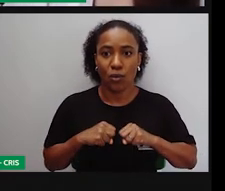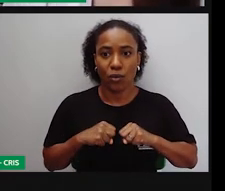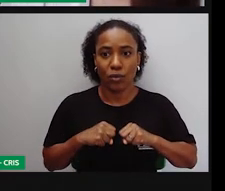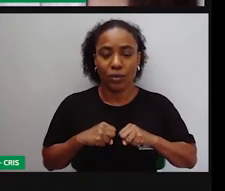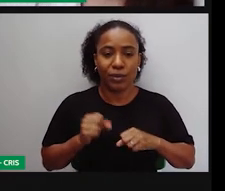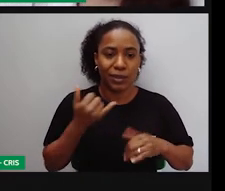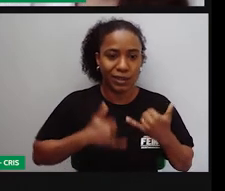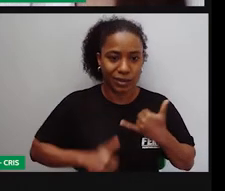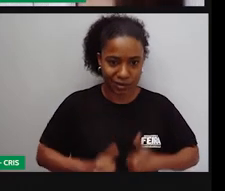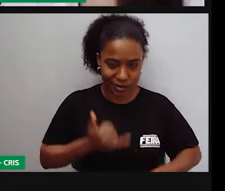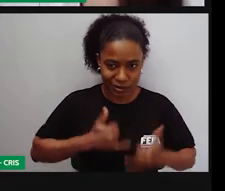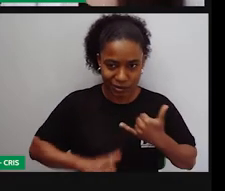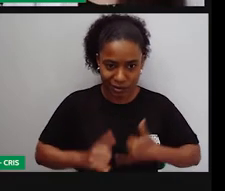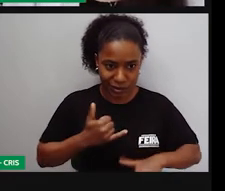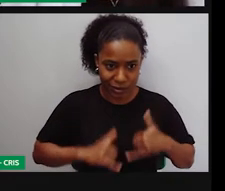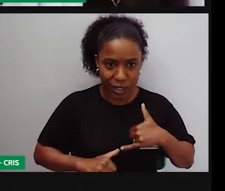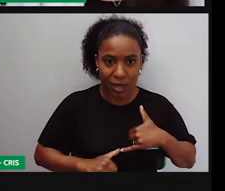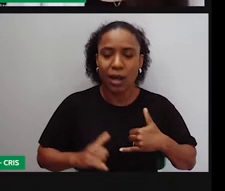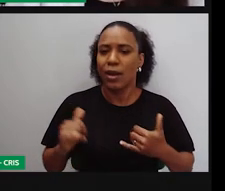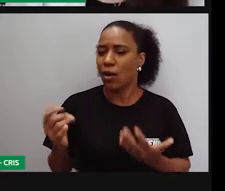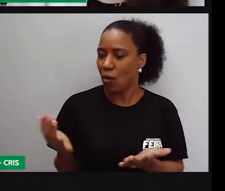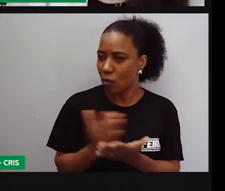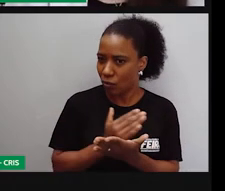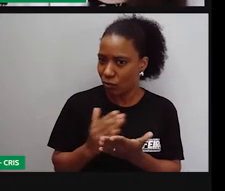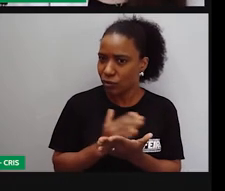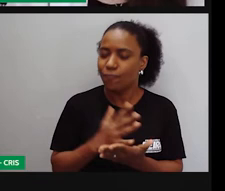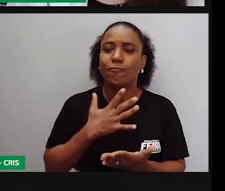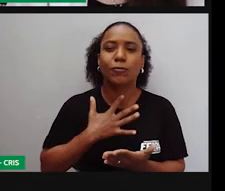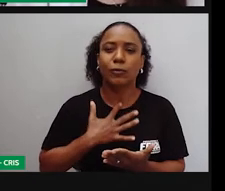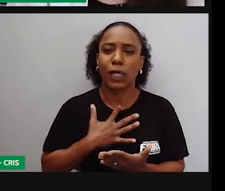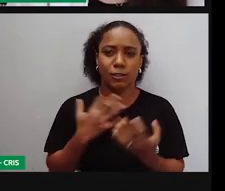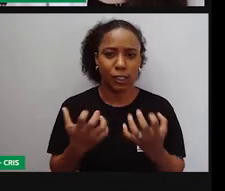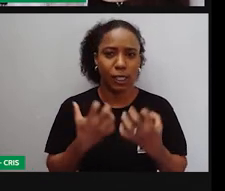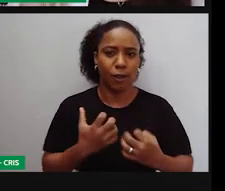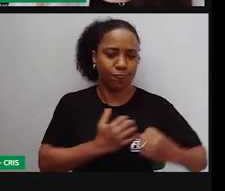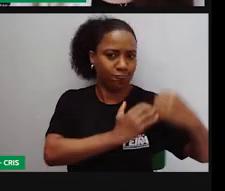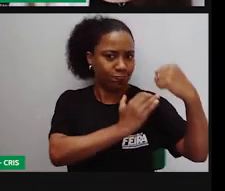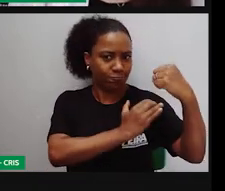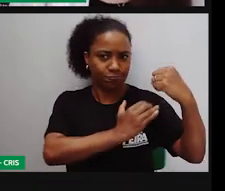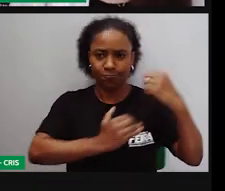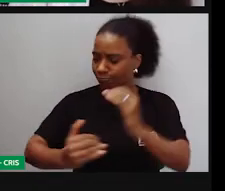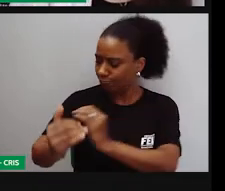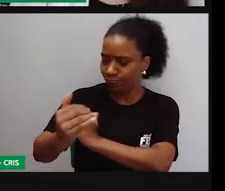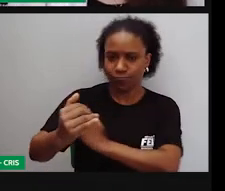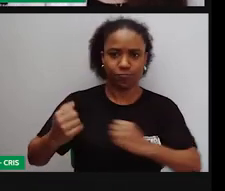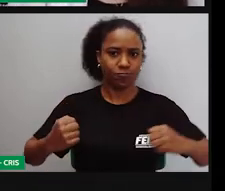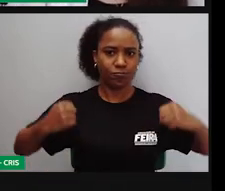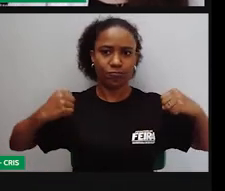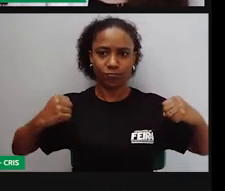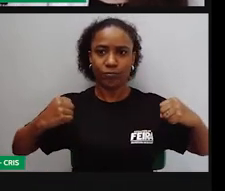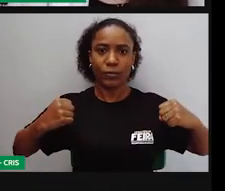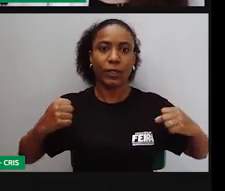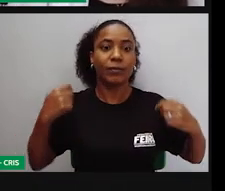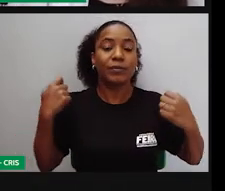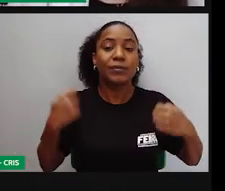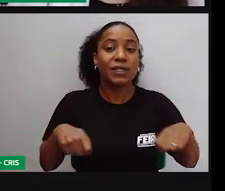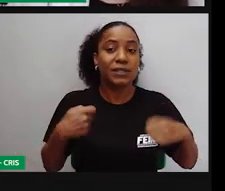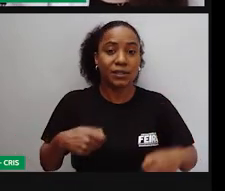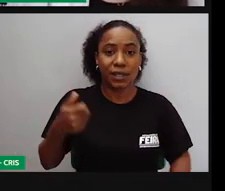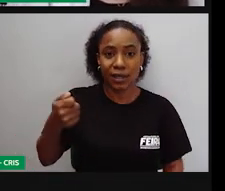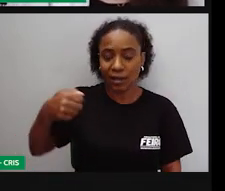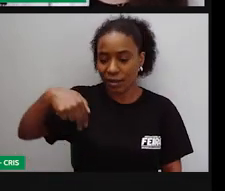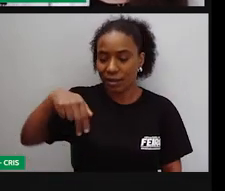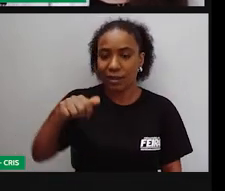Pessoas que têm o objetivo de ganhar peso ou de ganhar massa muscular devem estimular o anabolismo. Isso pode ser feito